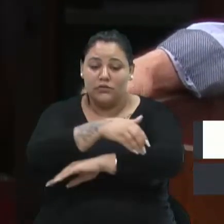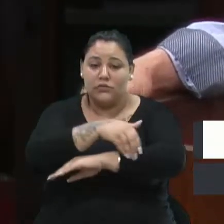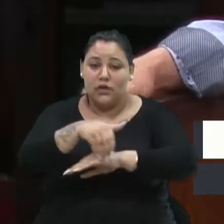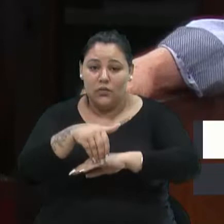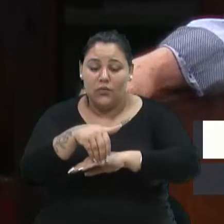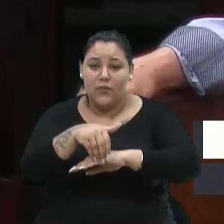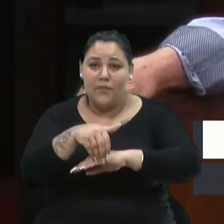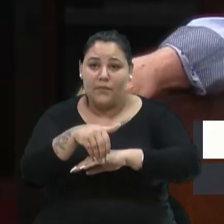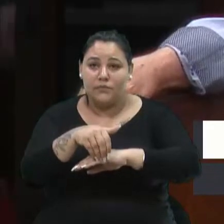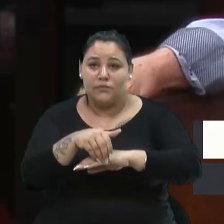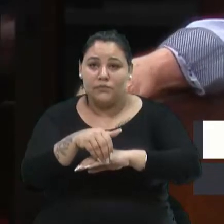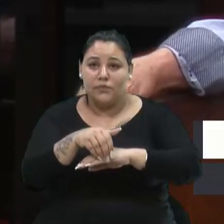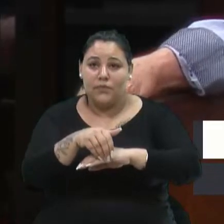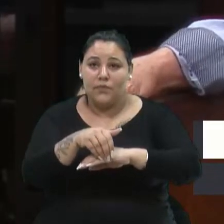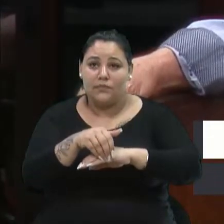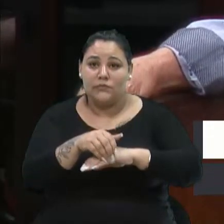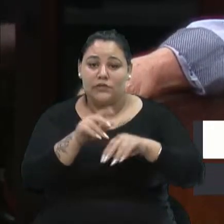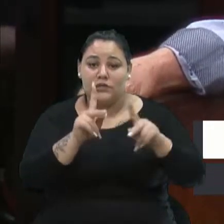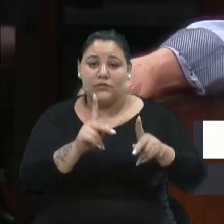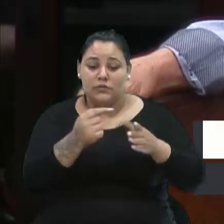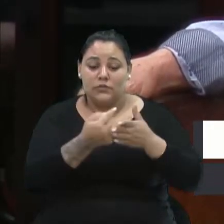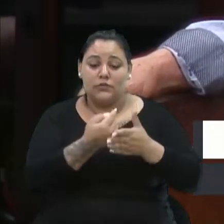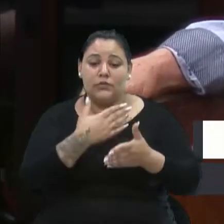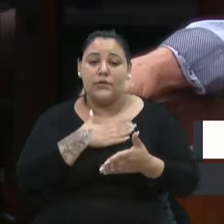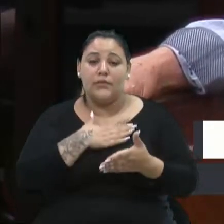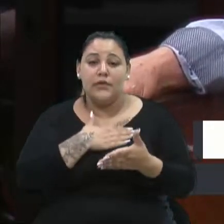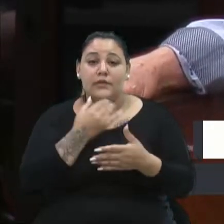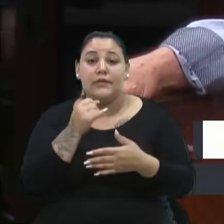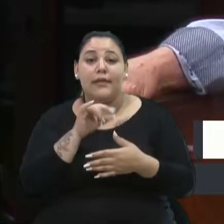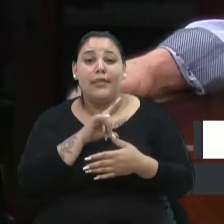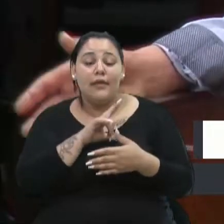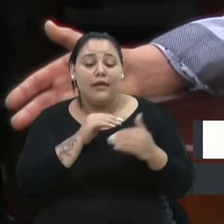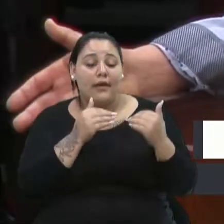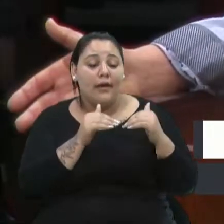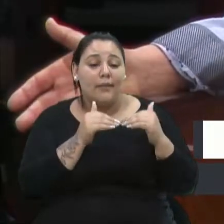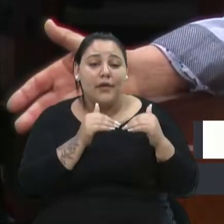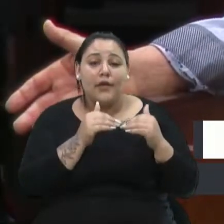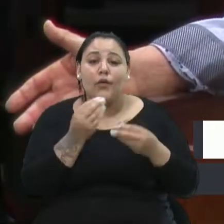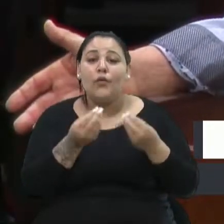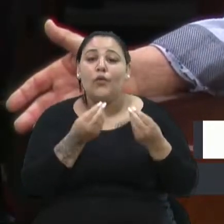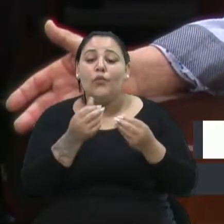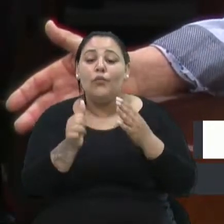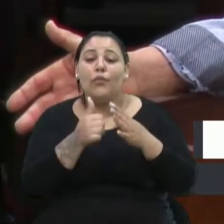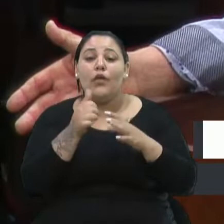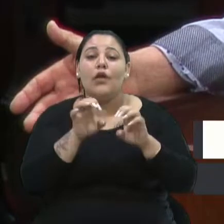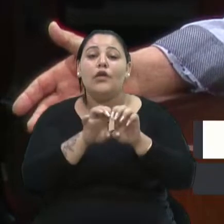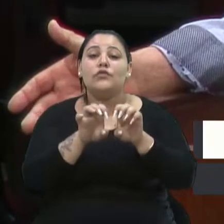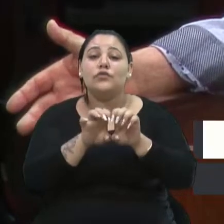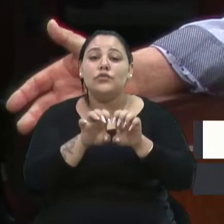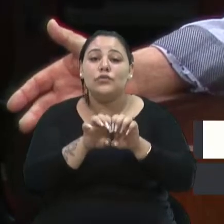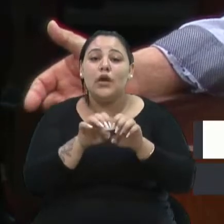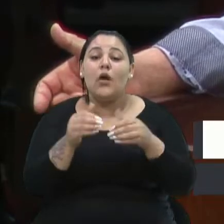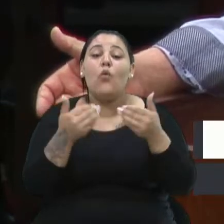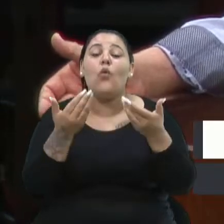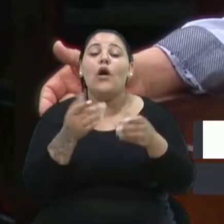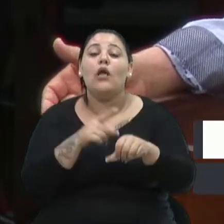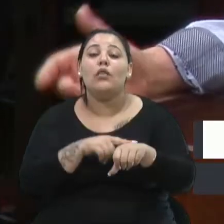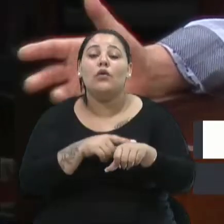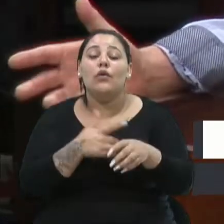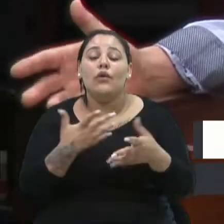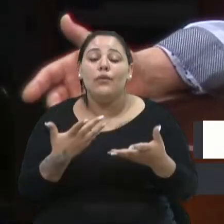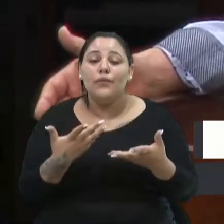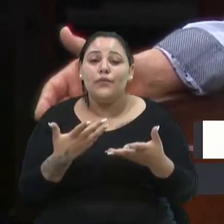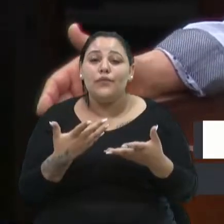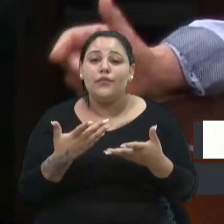bom, se com a vinda de todo esse maquinário ali não melhorará a estrutura, quando então? Uma notícia boa também que eu vi,